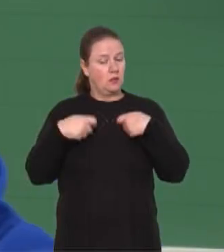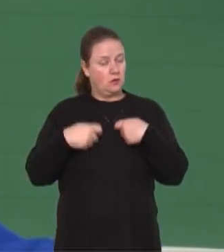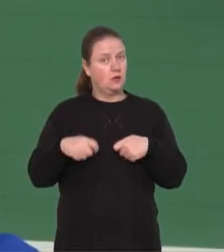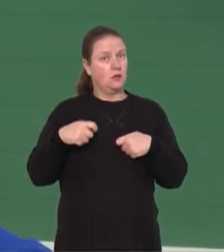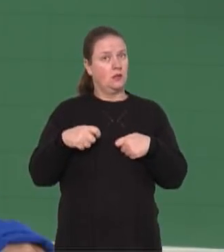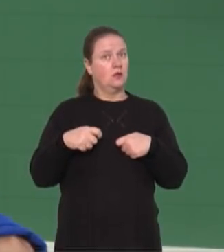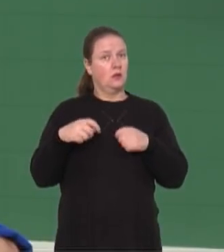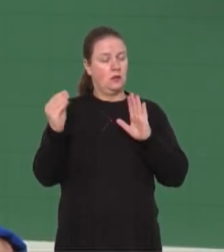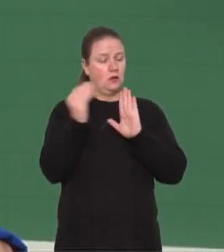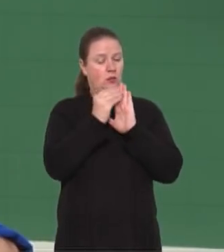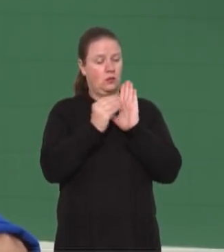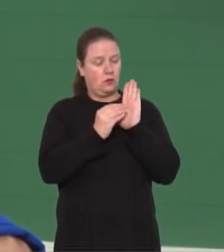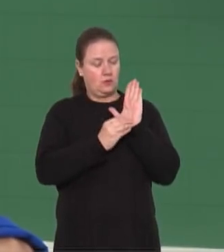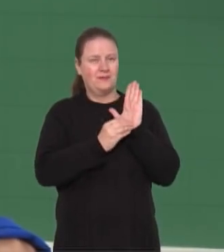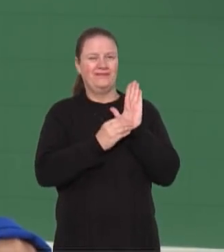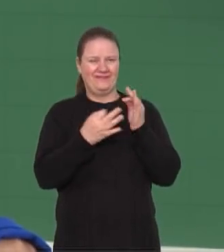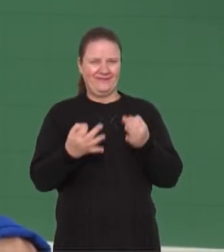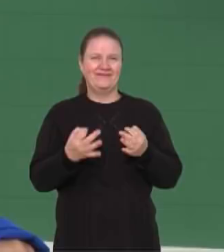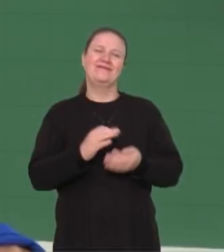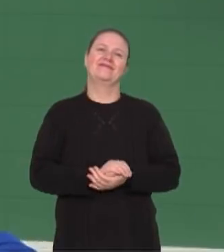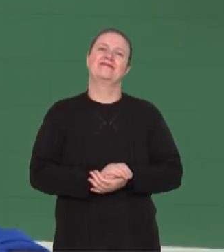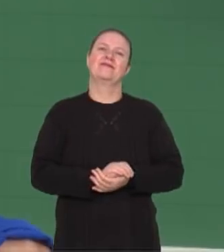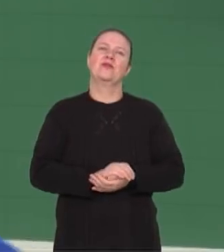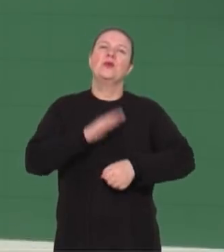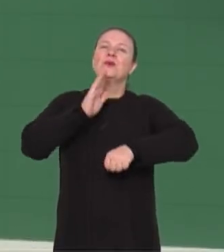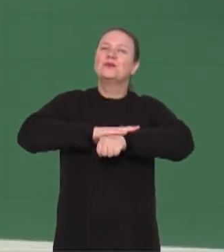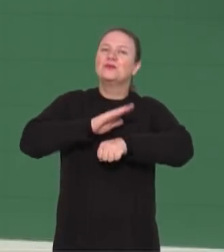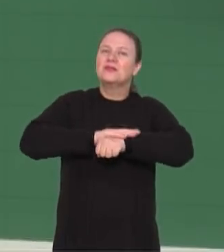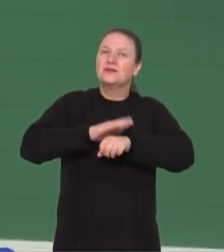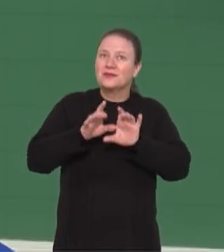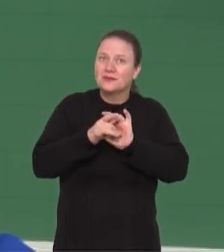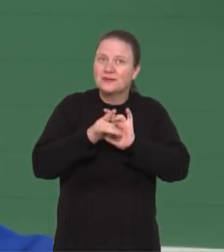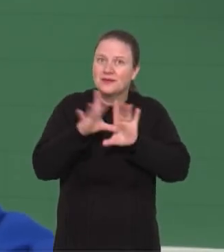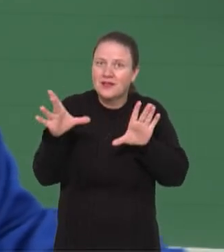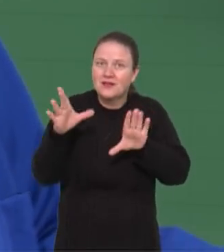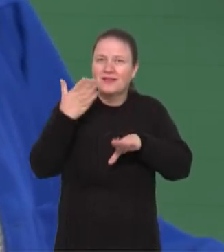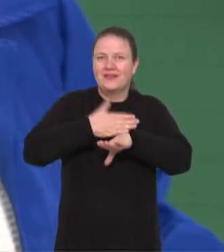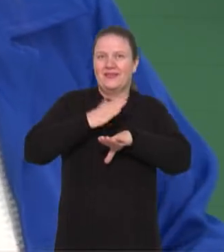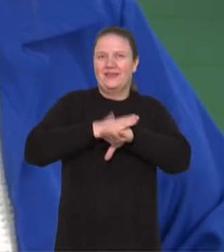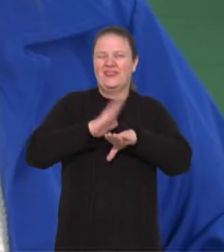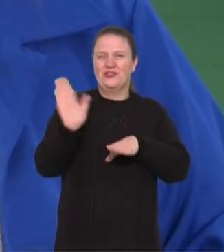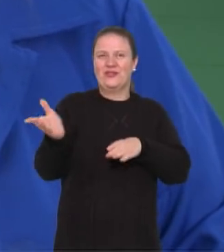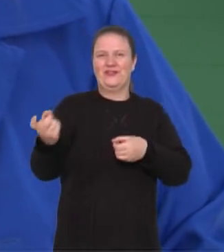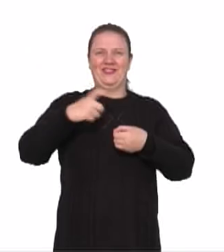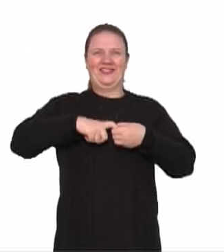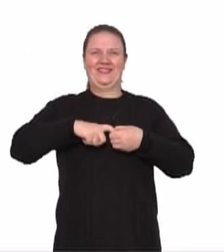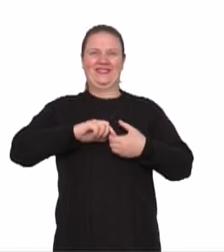colocar quando, ok? Então, um tempinho para vocês fazerem essa atividade.